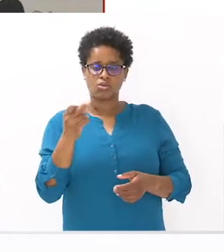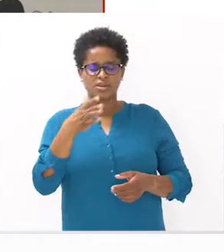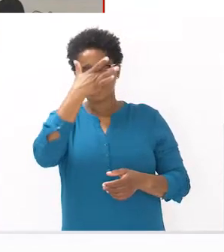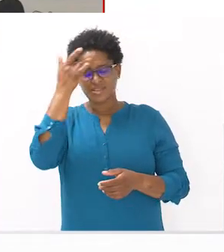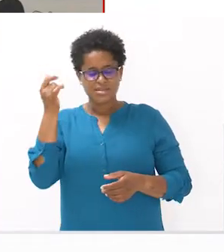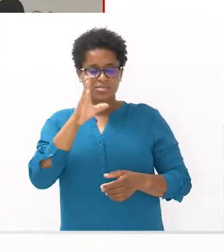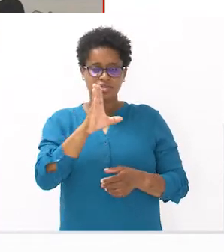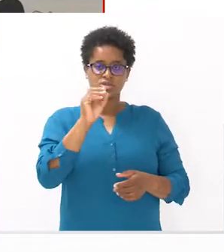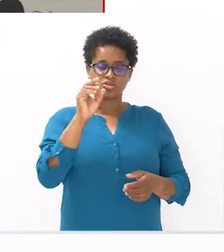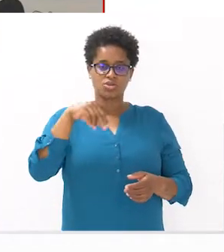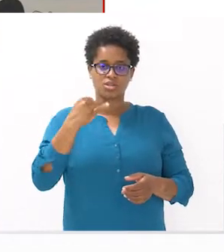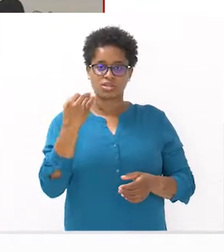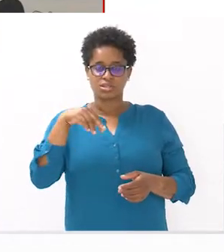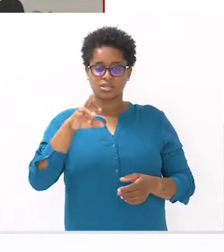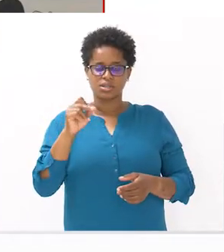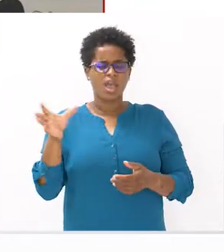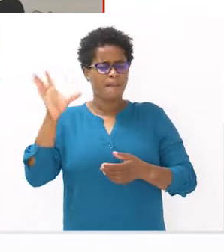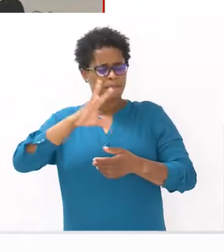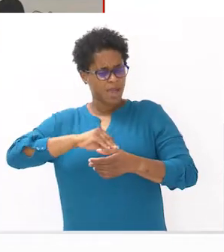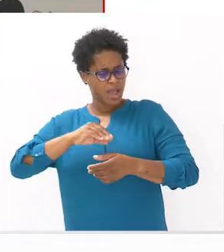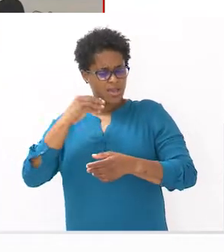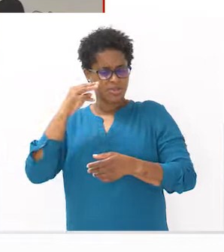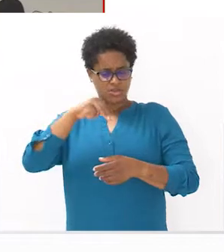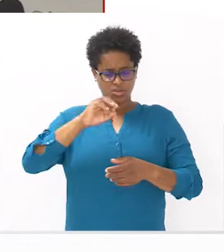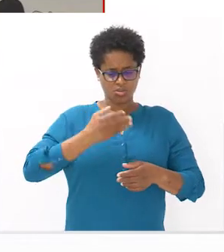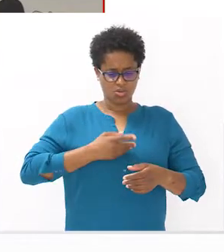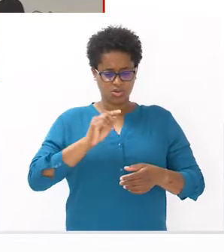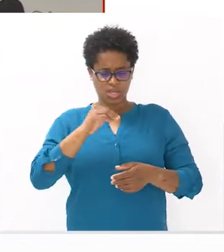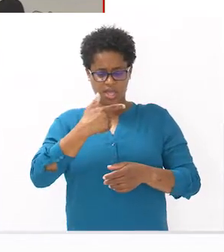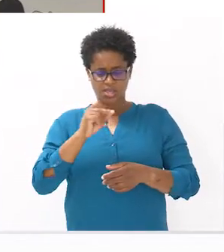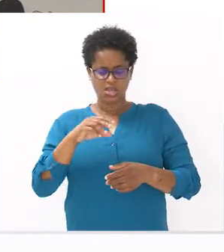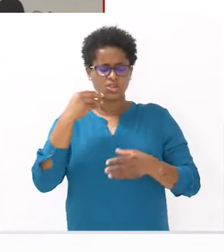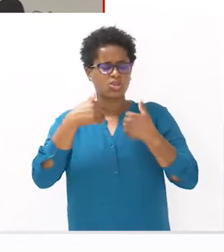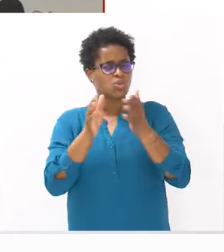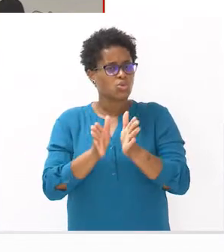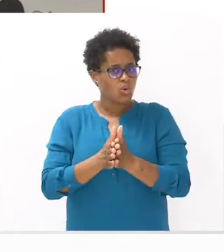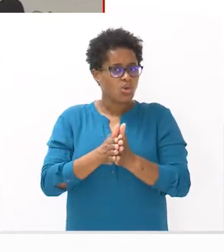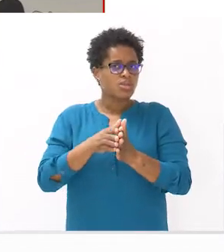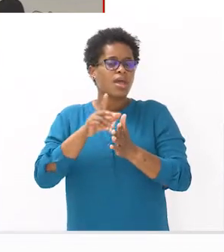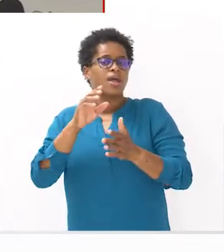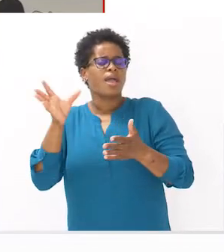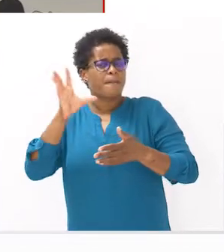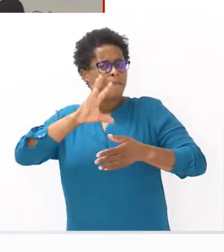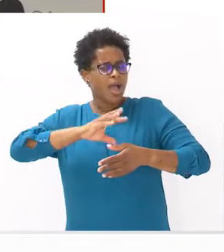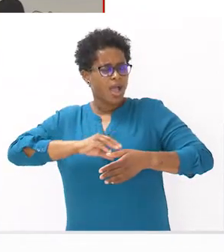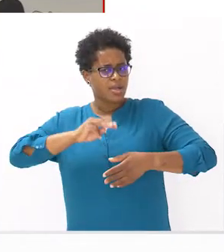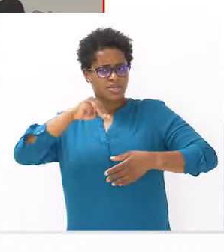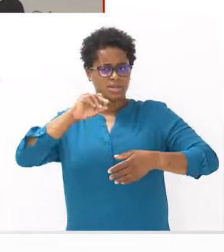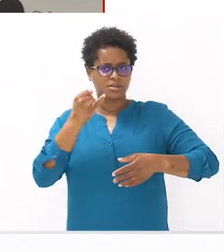Joaninha. É a mais modesta de todas. É a mais